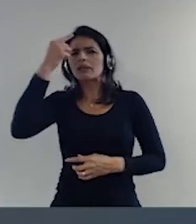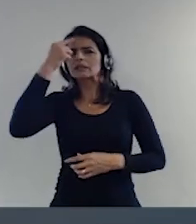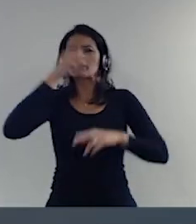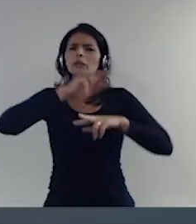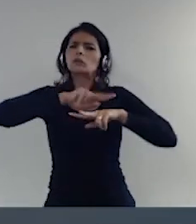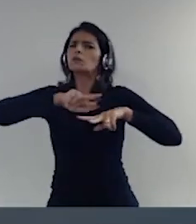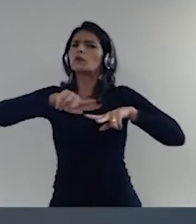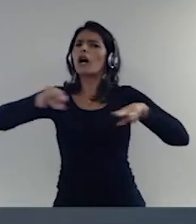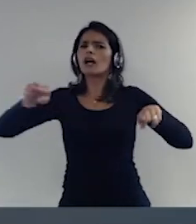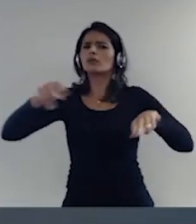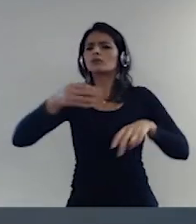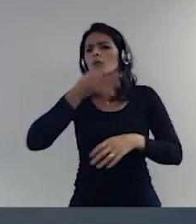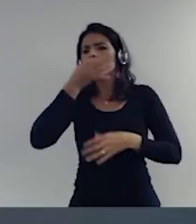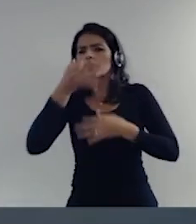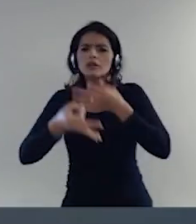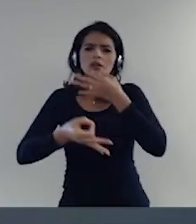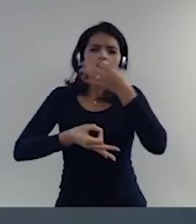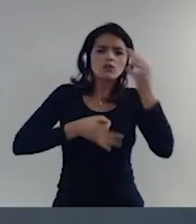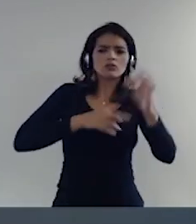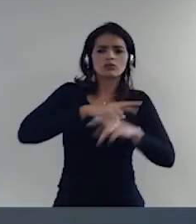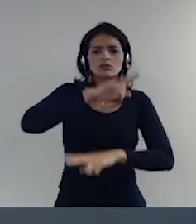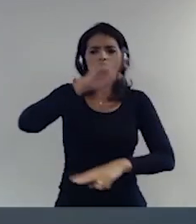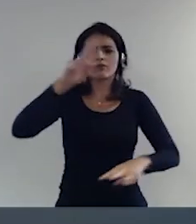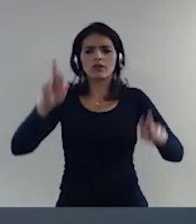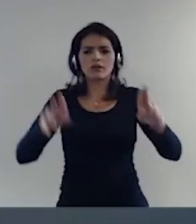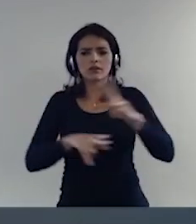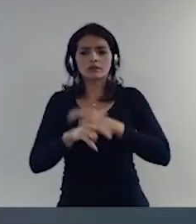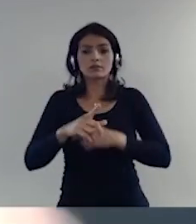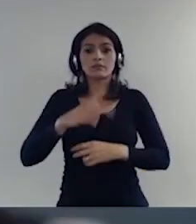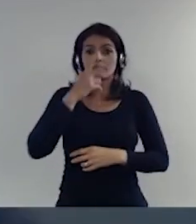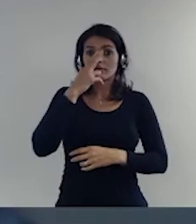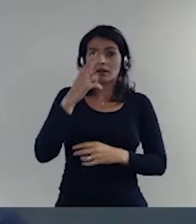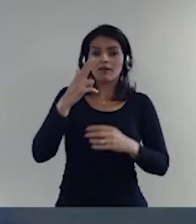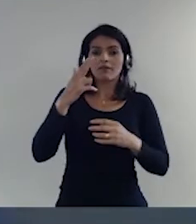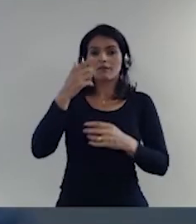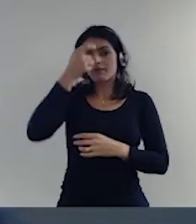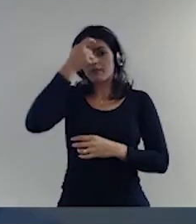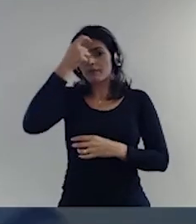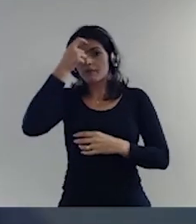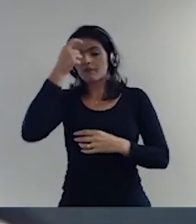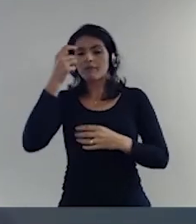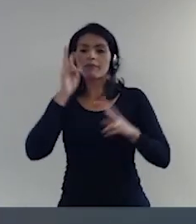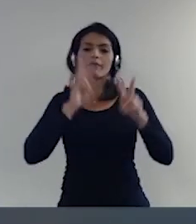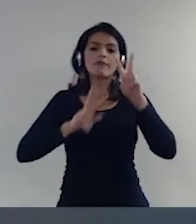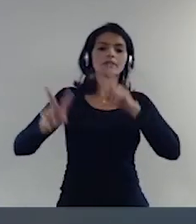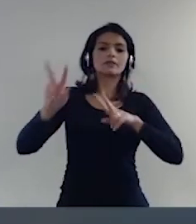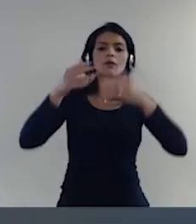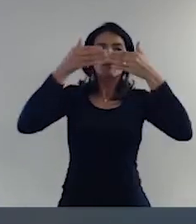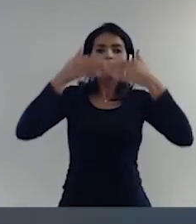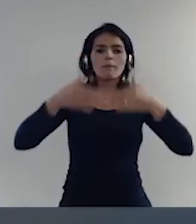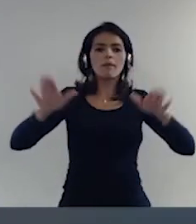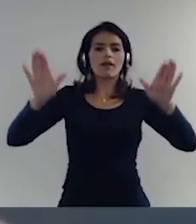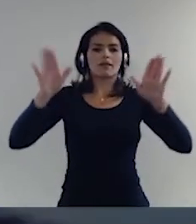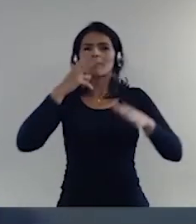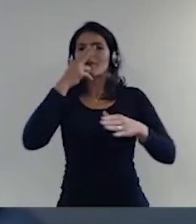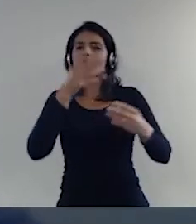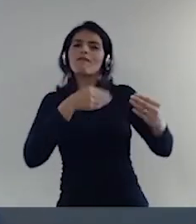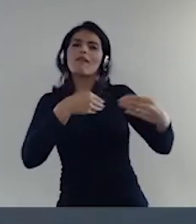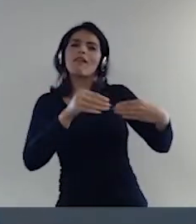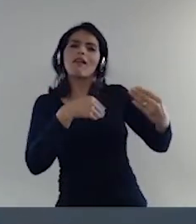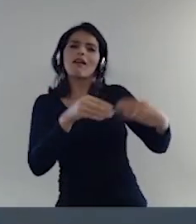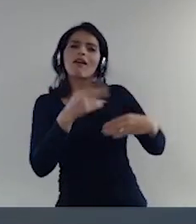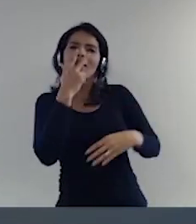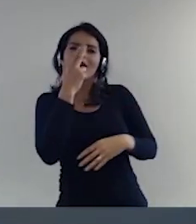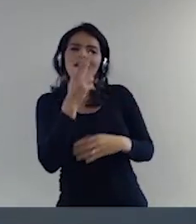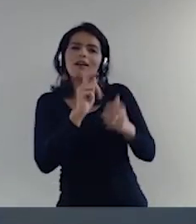né? Há os autores que tendem a ter uma visão mais aberta, ou mais, vamos dizer assim, um pouco mais flexível